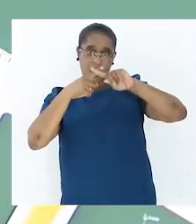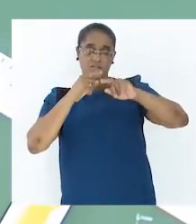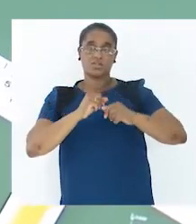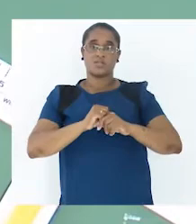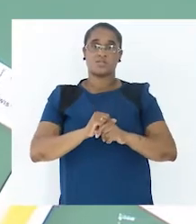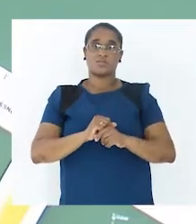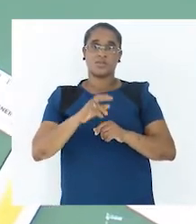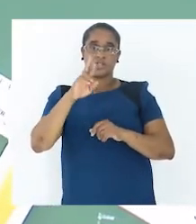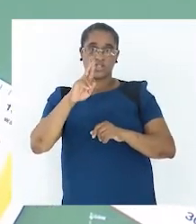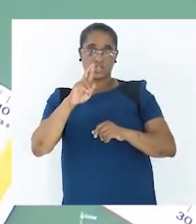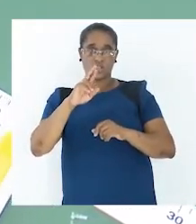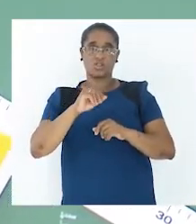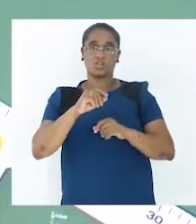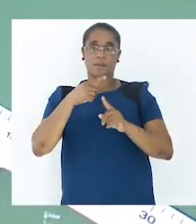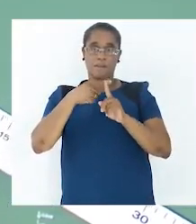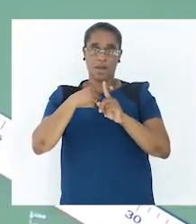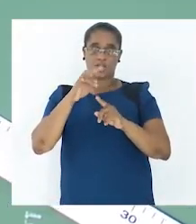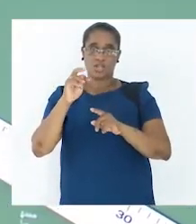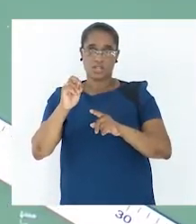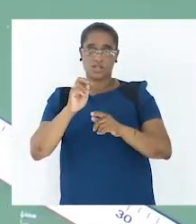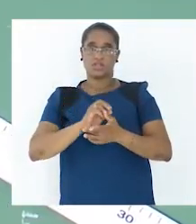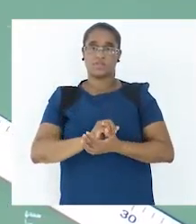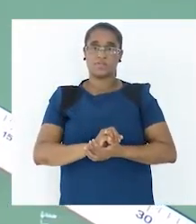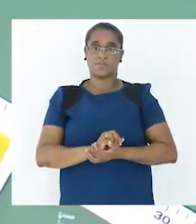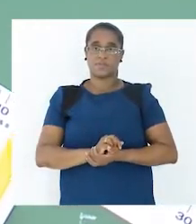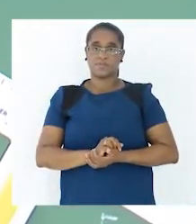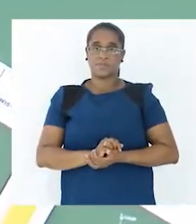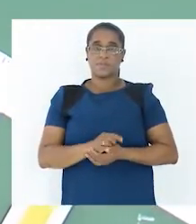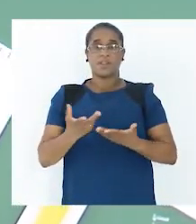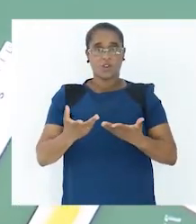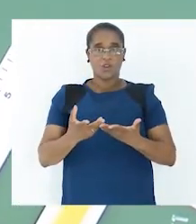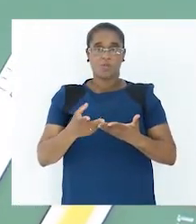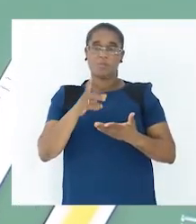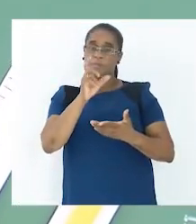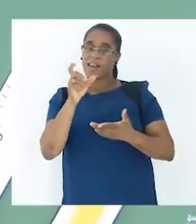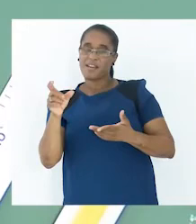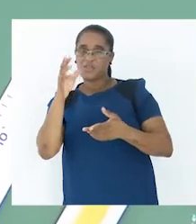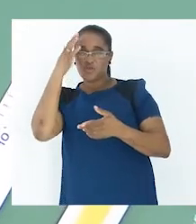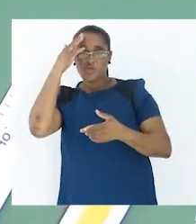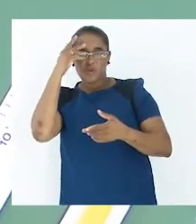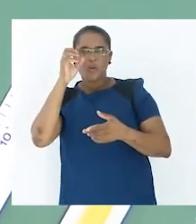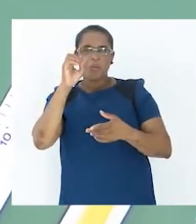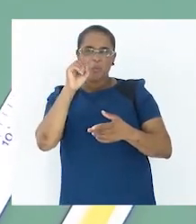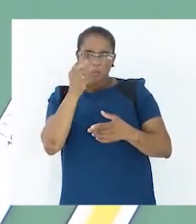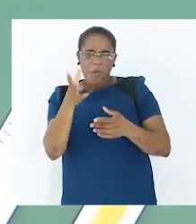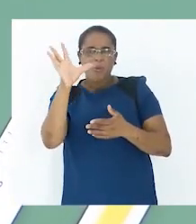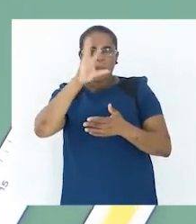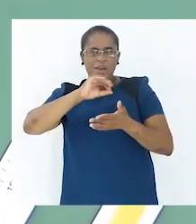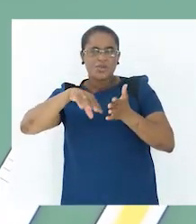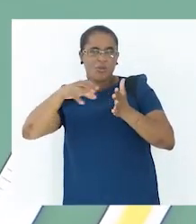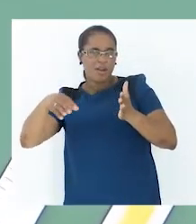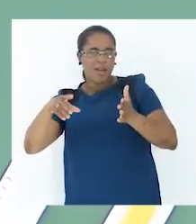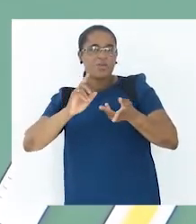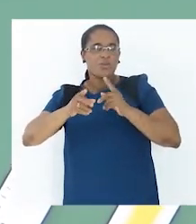vezes x mais 3. É uma expressão um pouco mais complexa do que aquela que estava na